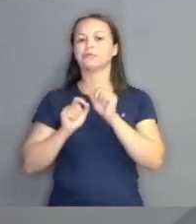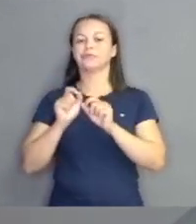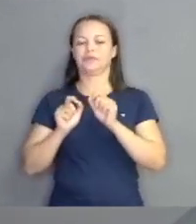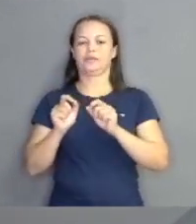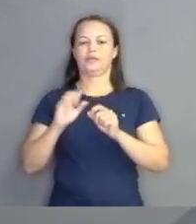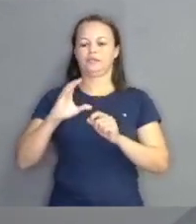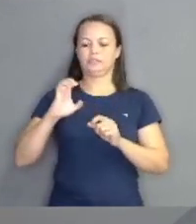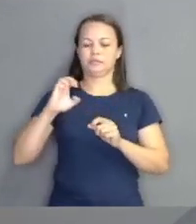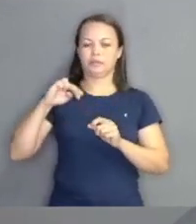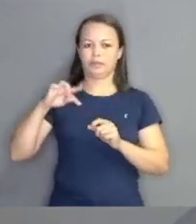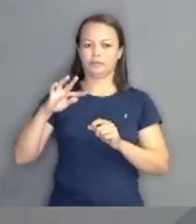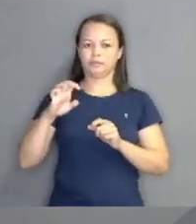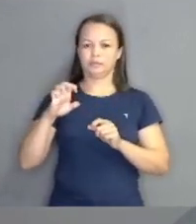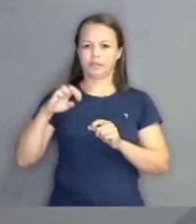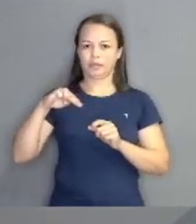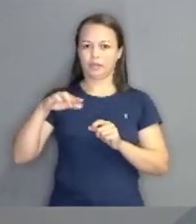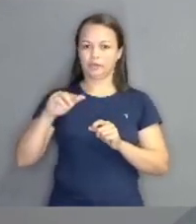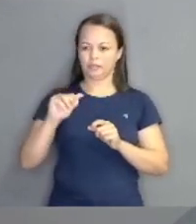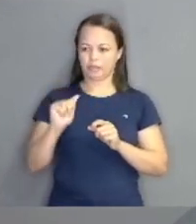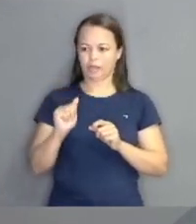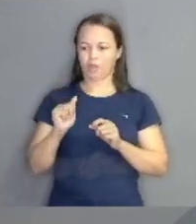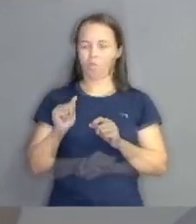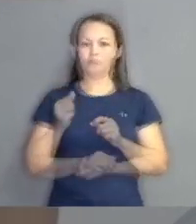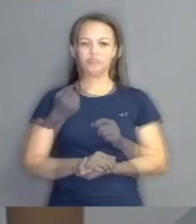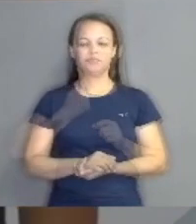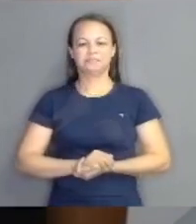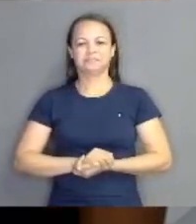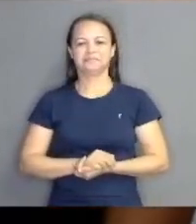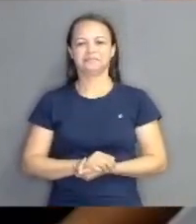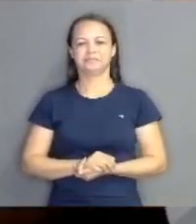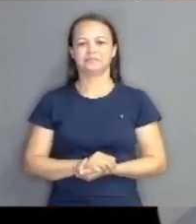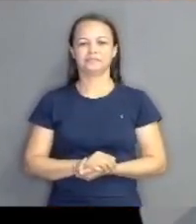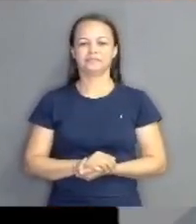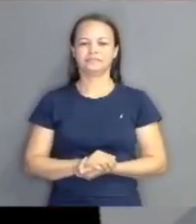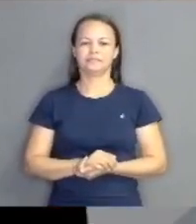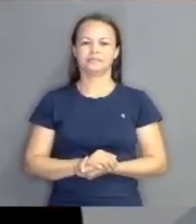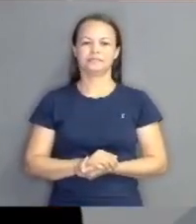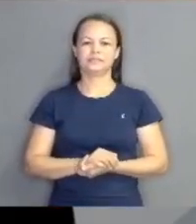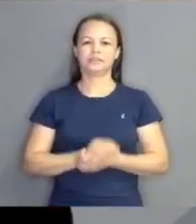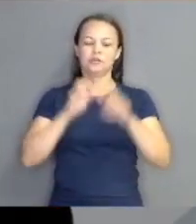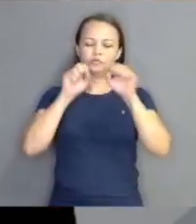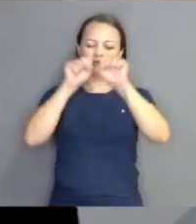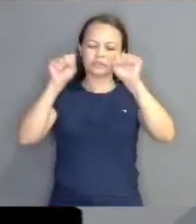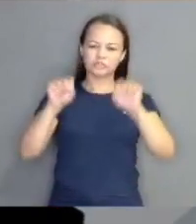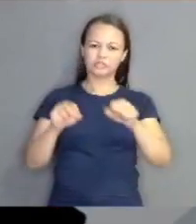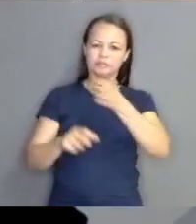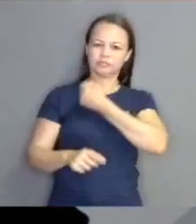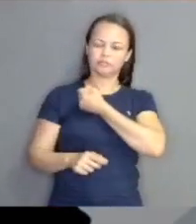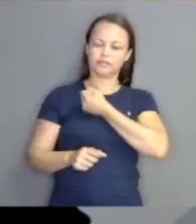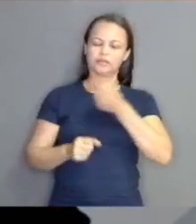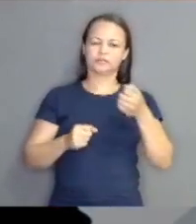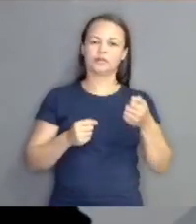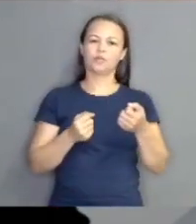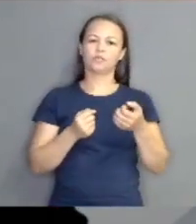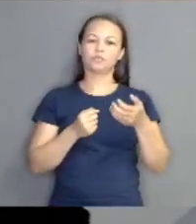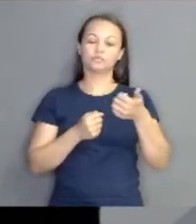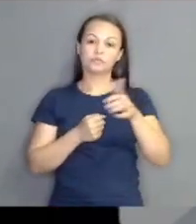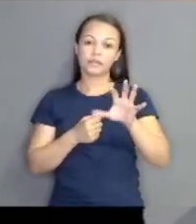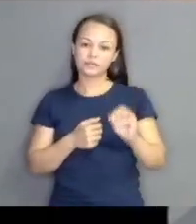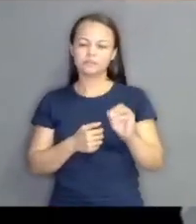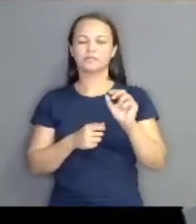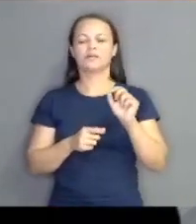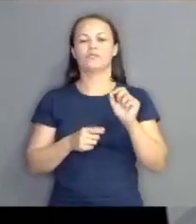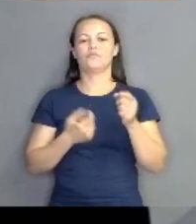números foram aumentados, tá? Sistema de numeração decimal, ele é caracterizado da seguinte